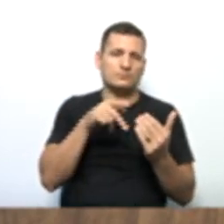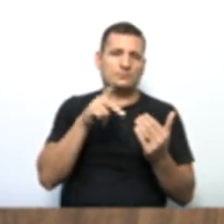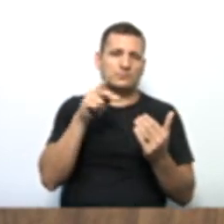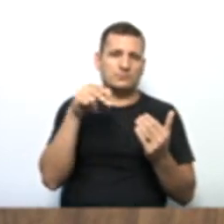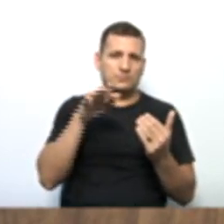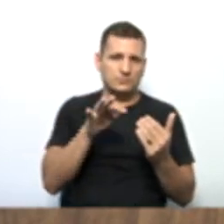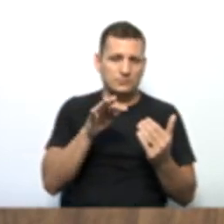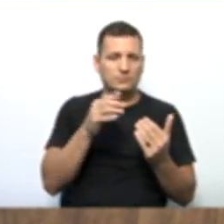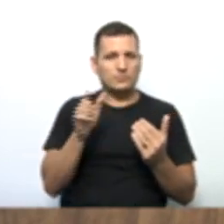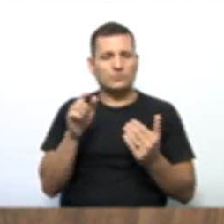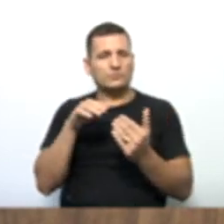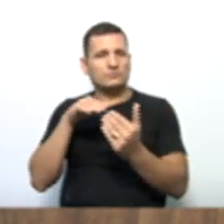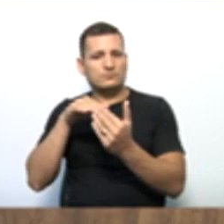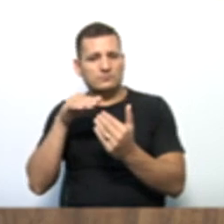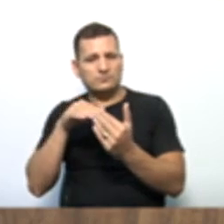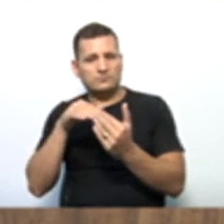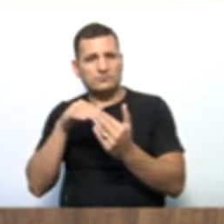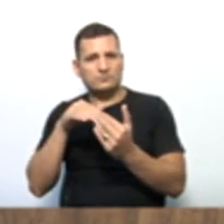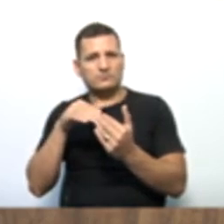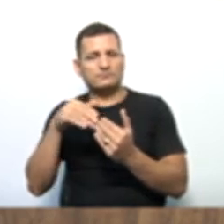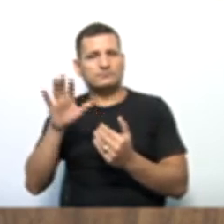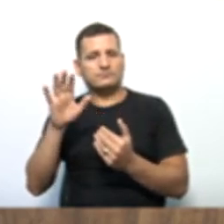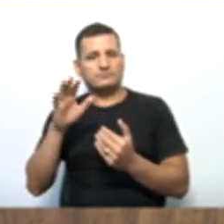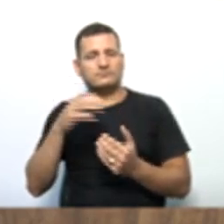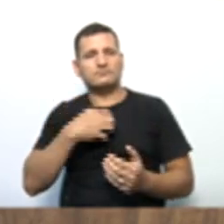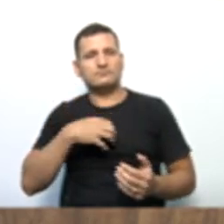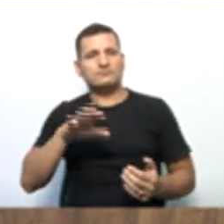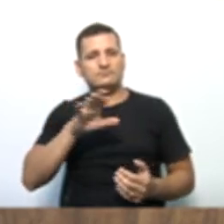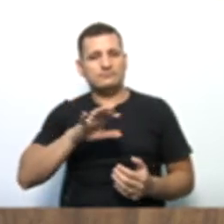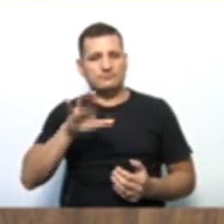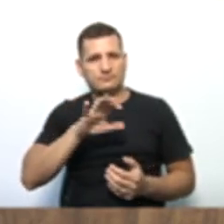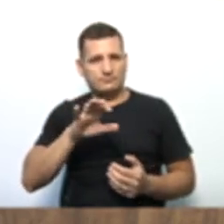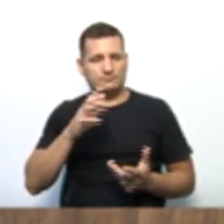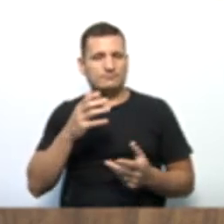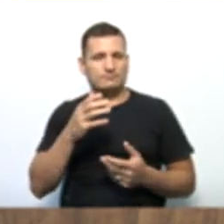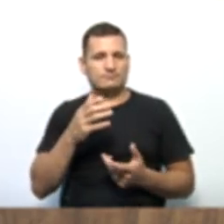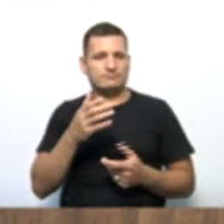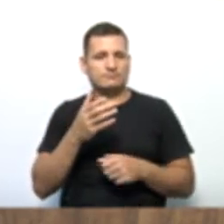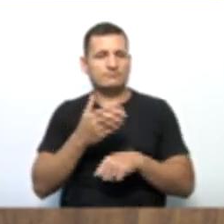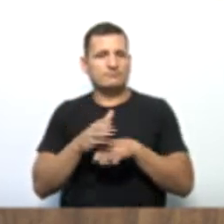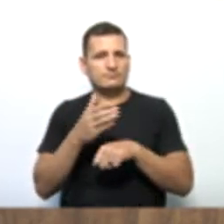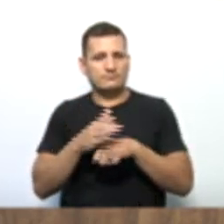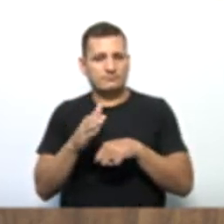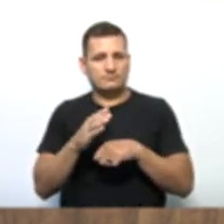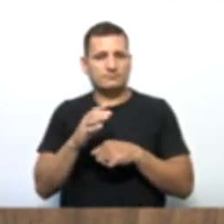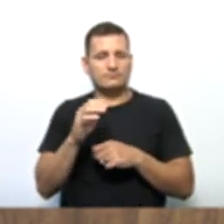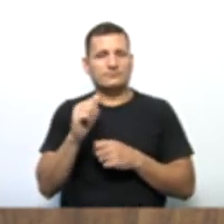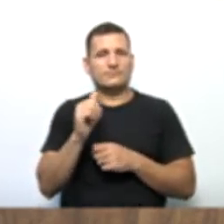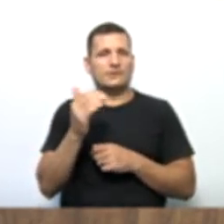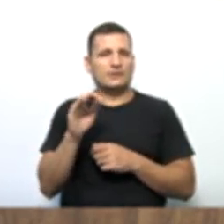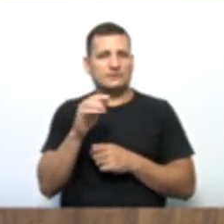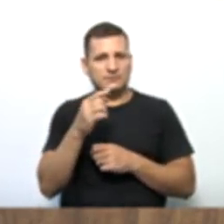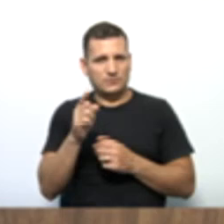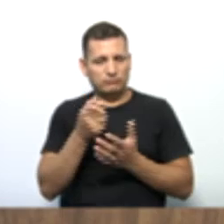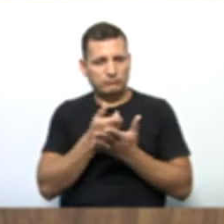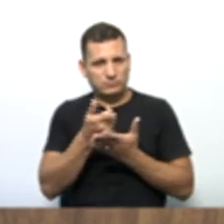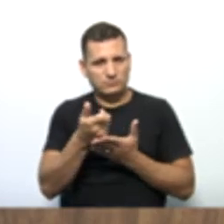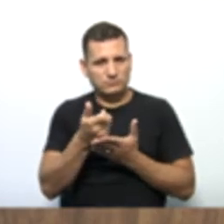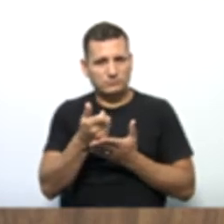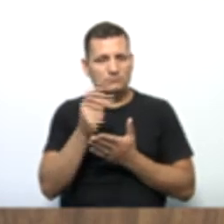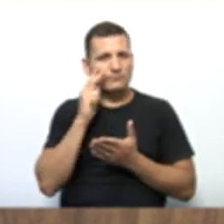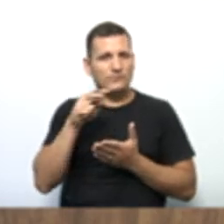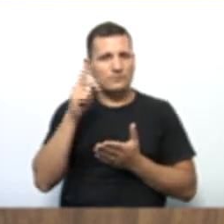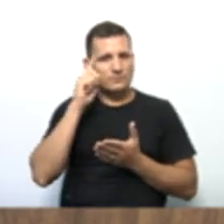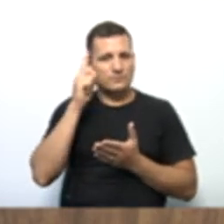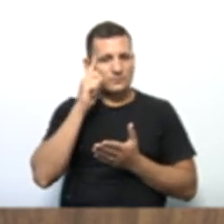quem vai concordar com esse lado mais pragmático. O que é o pragmático? O lado prático, né? O lado, né, da ação que a gente vê ali no dia a dia, de